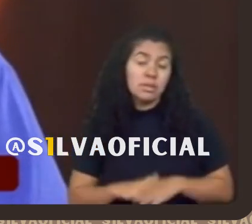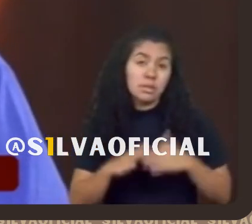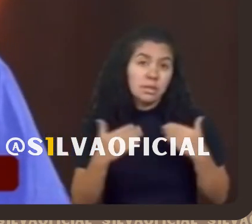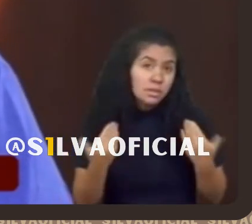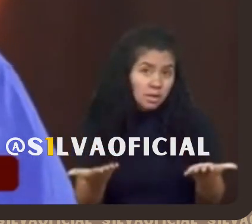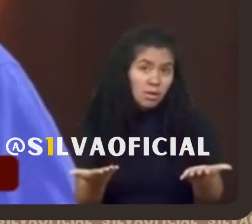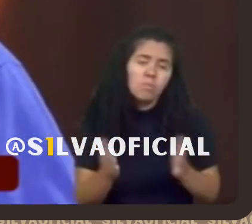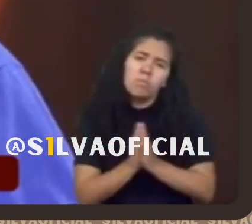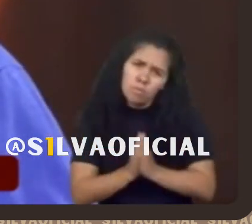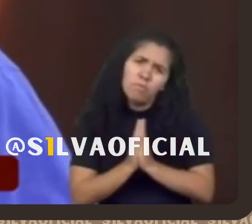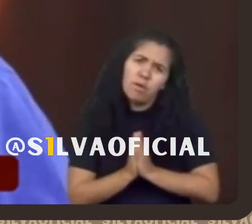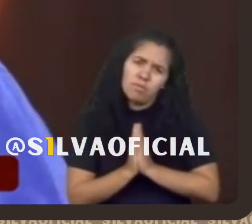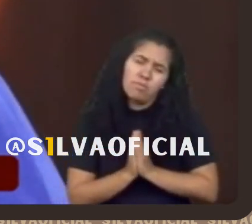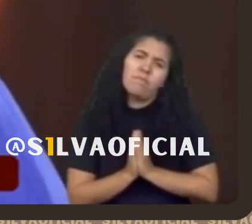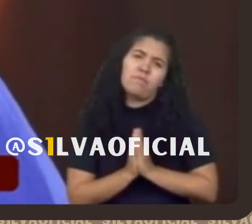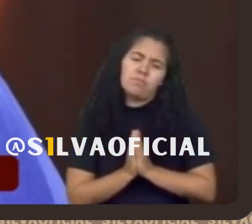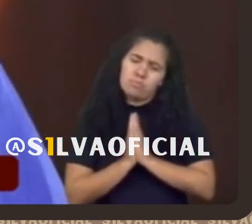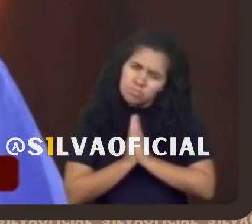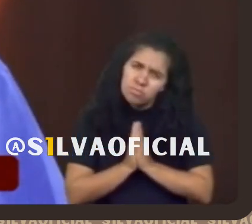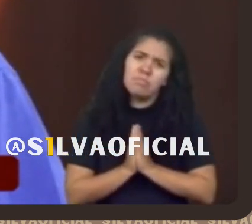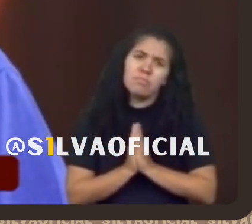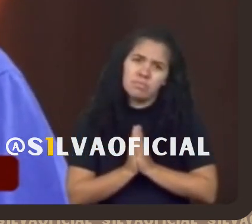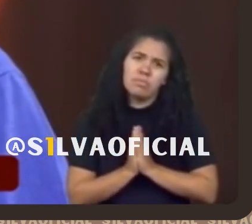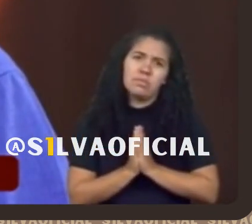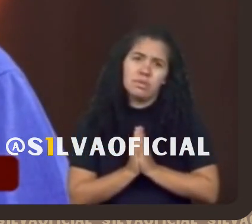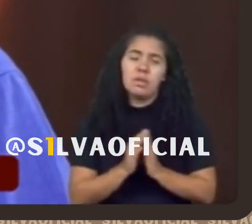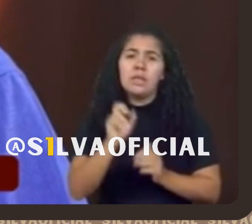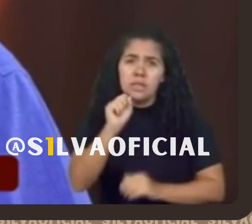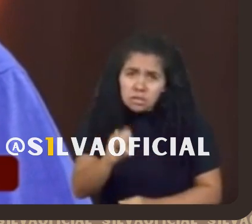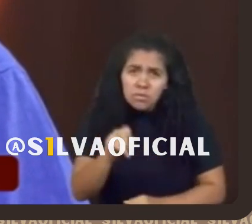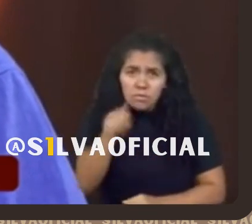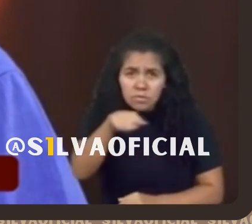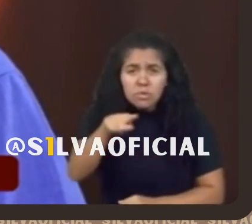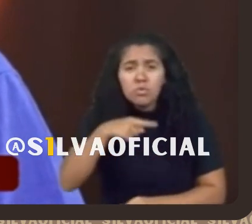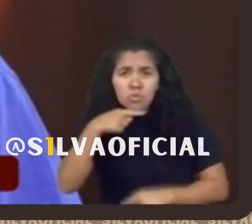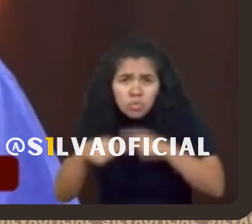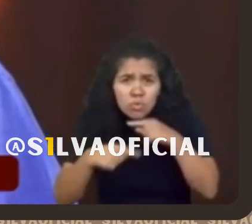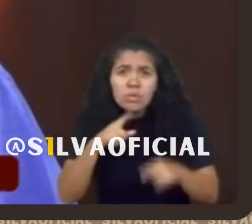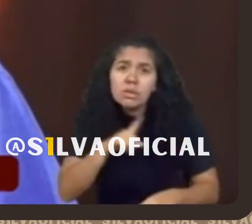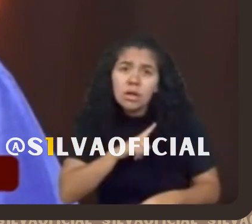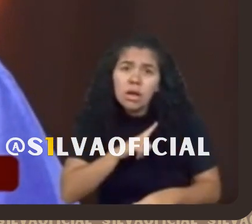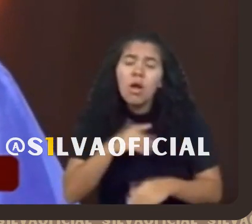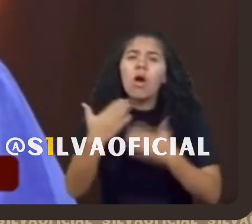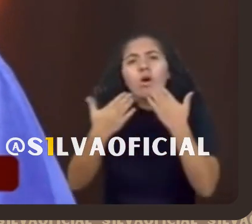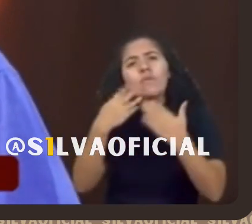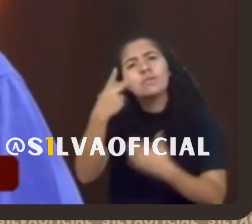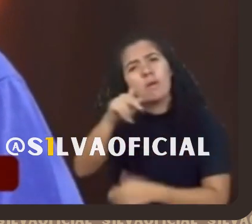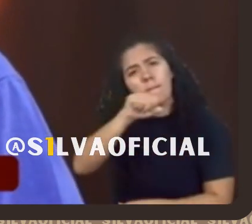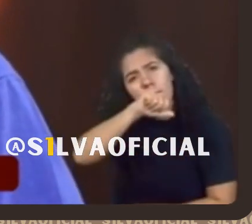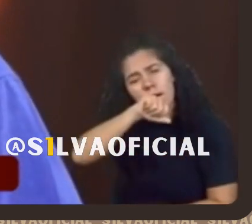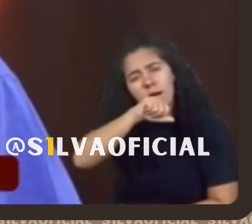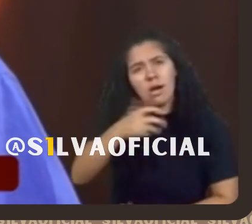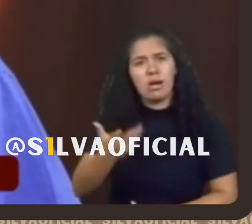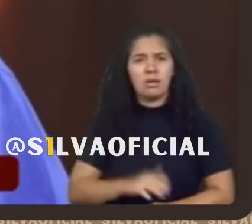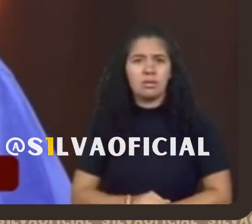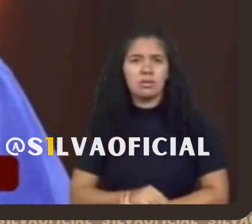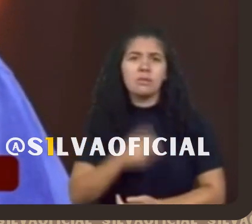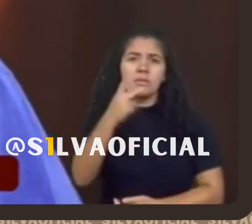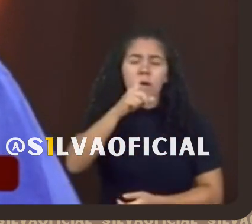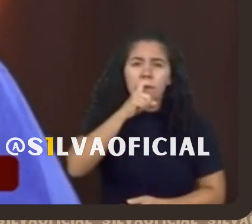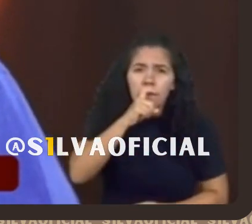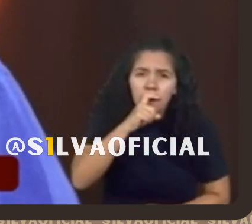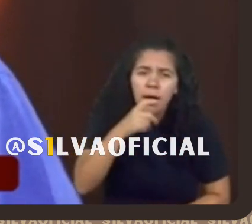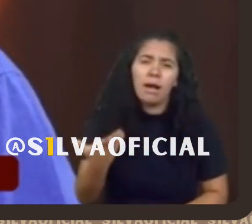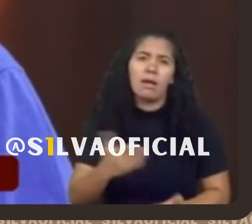favor por favor sabe se você tiver dúvida converse com a sua mãe conversa com seu pai